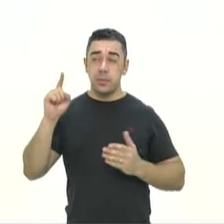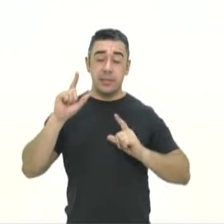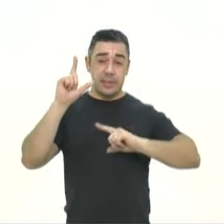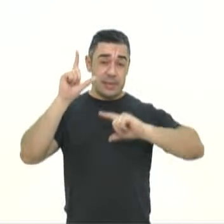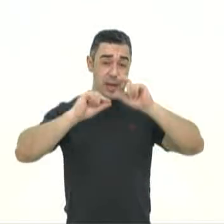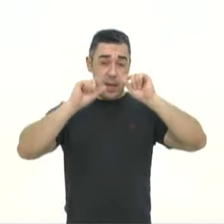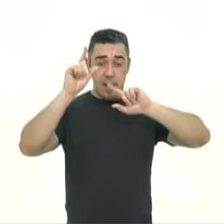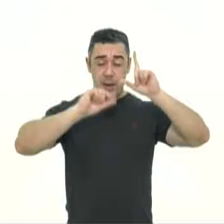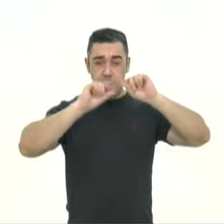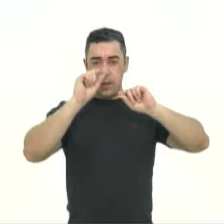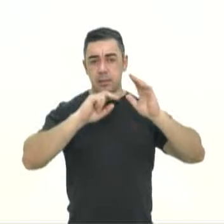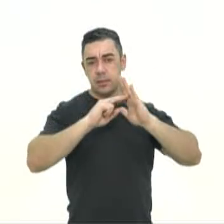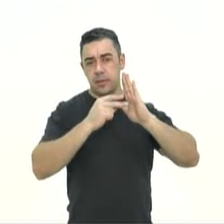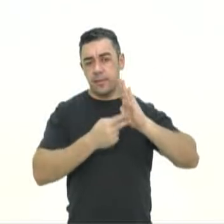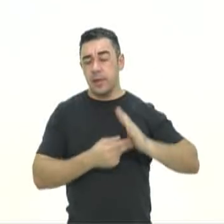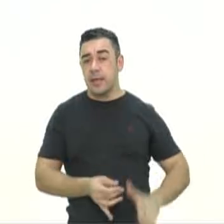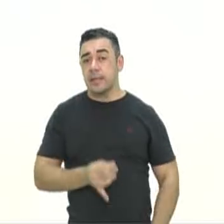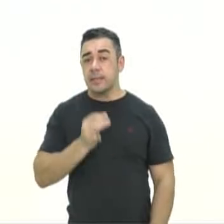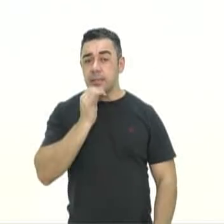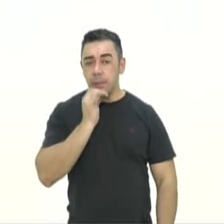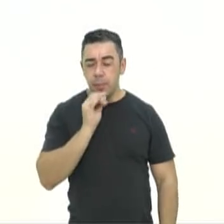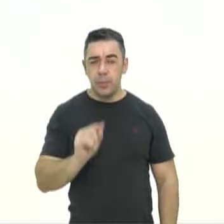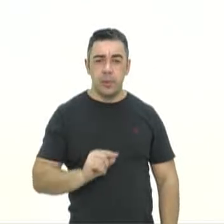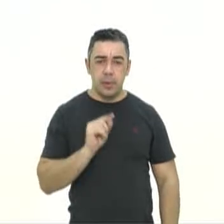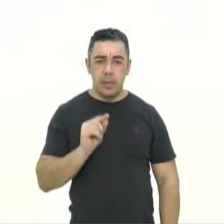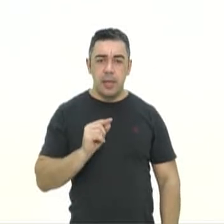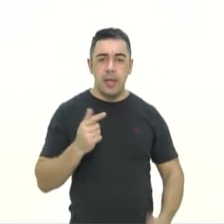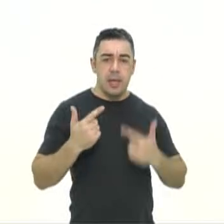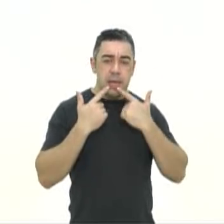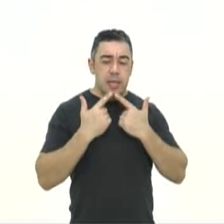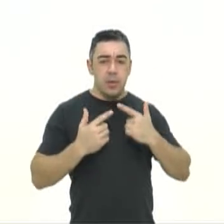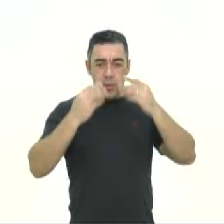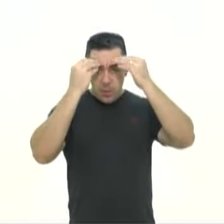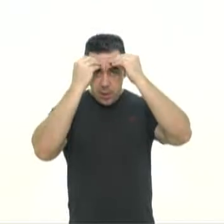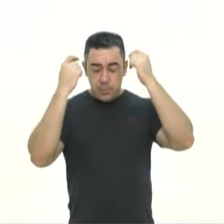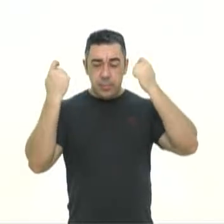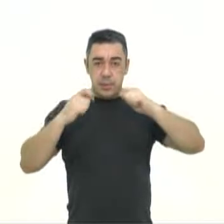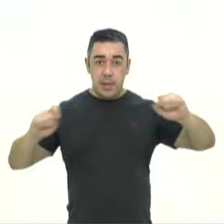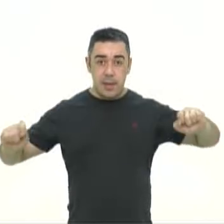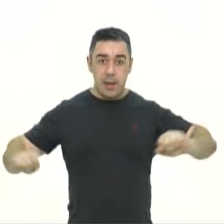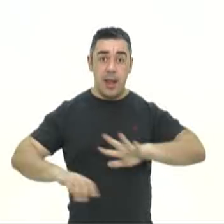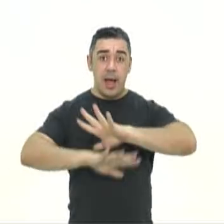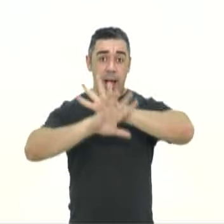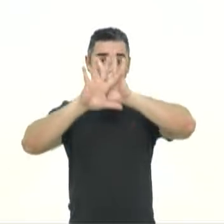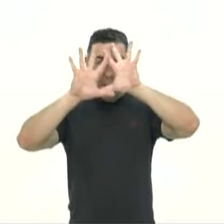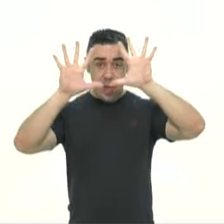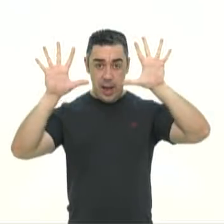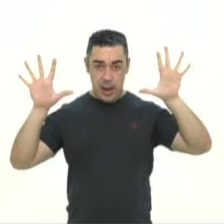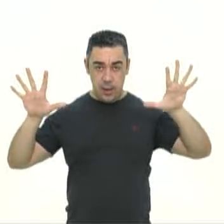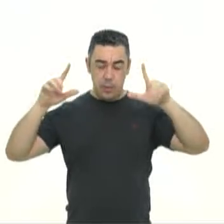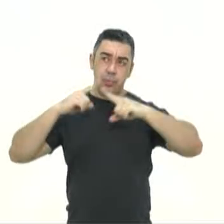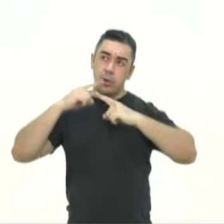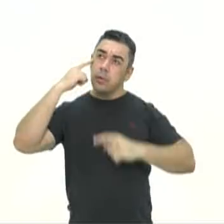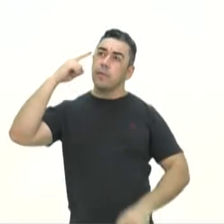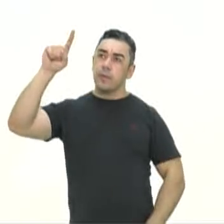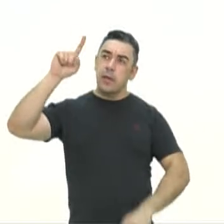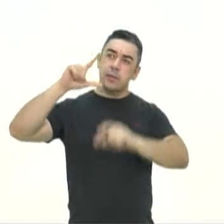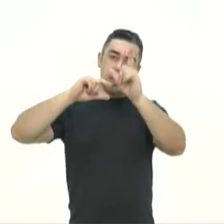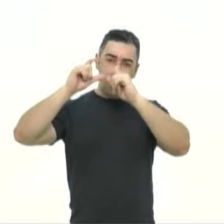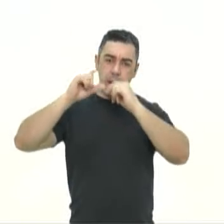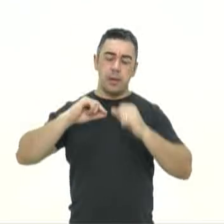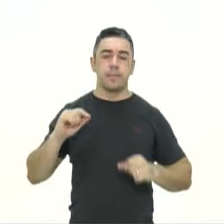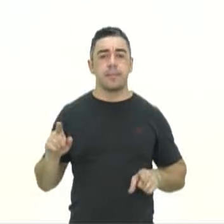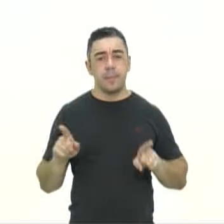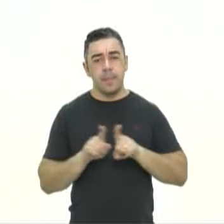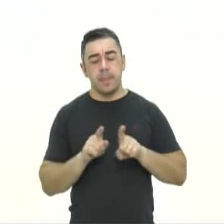estrelas foi para exemplificar que a linguagem do sermão deve ser clara, né, porque as estrelas são claras,